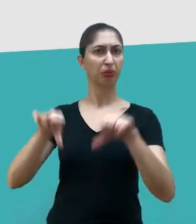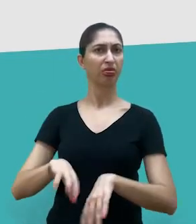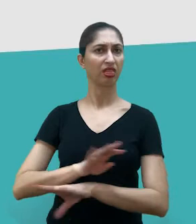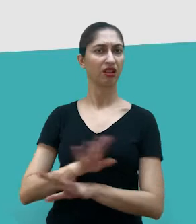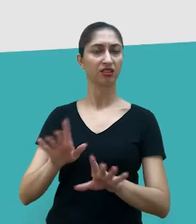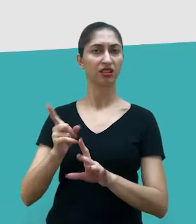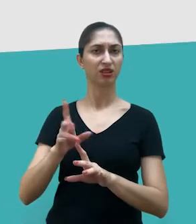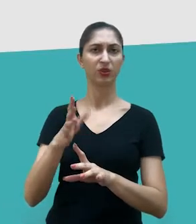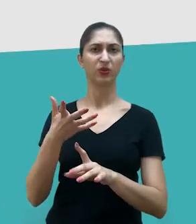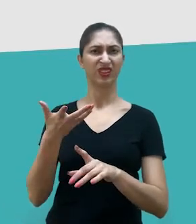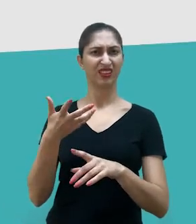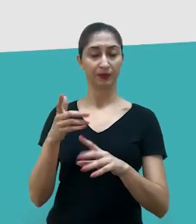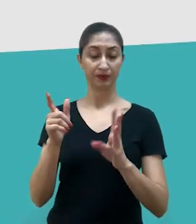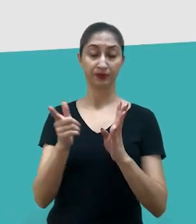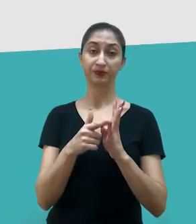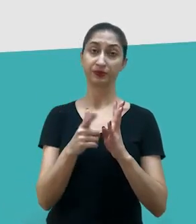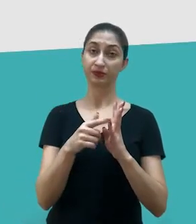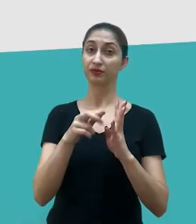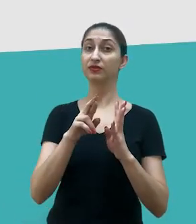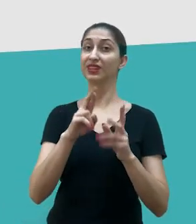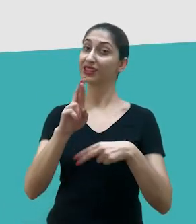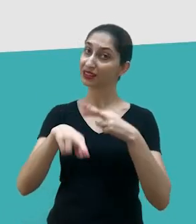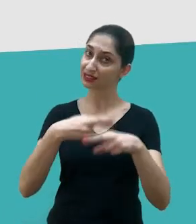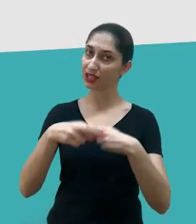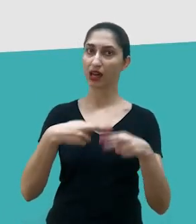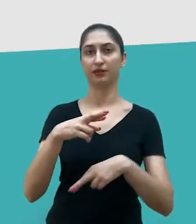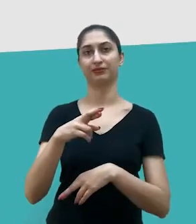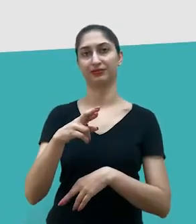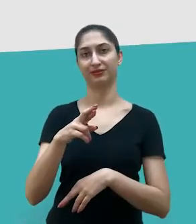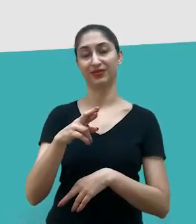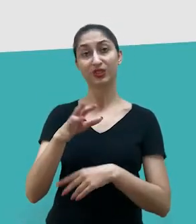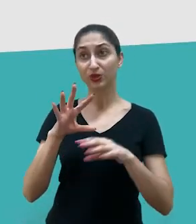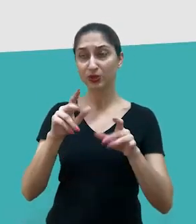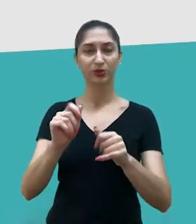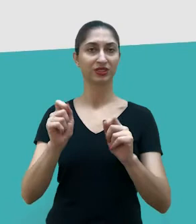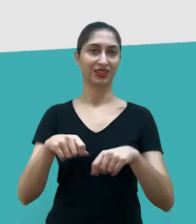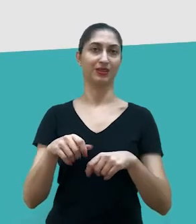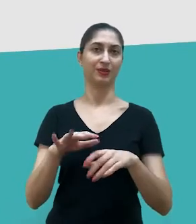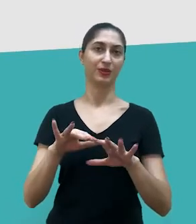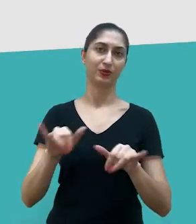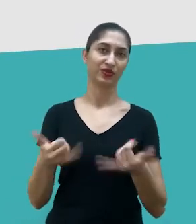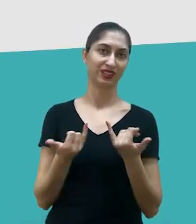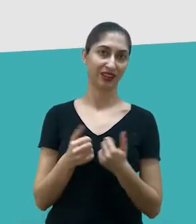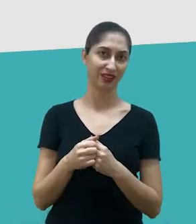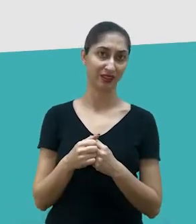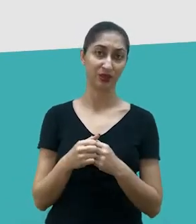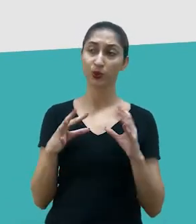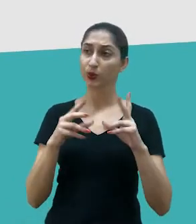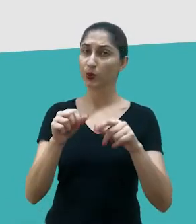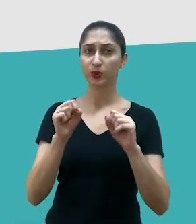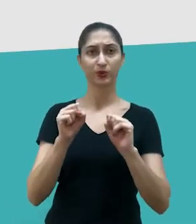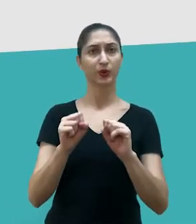as pessoas. E, por fim, reciclar. Tudo pode ser reaproveitável, tudo pode voltar